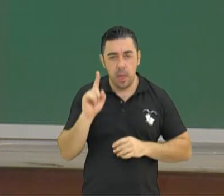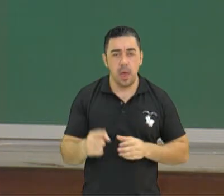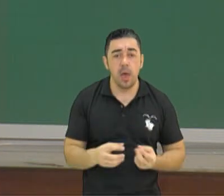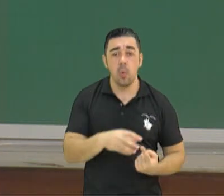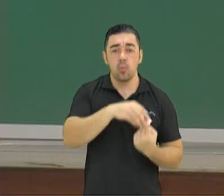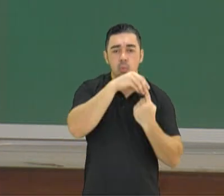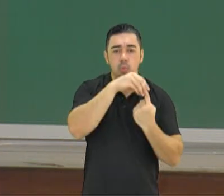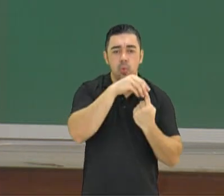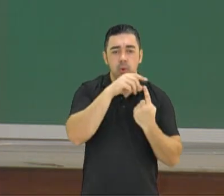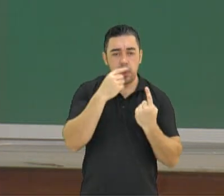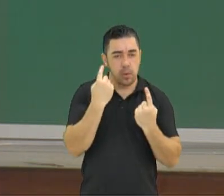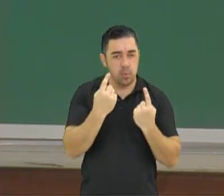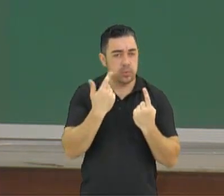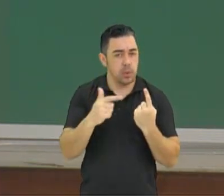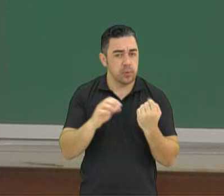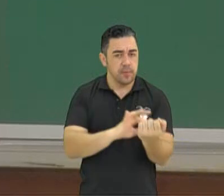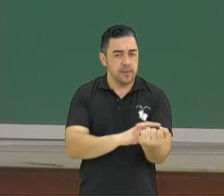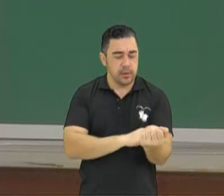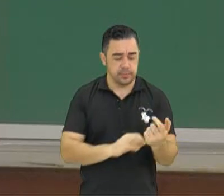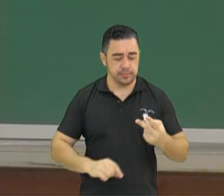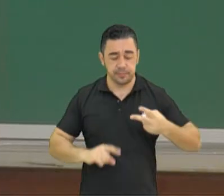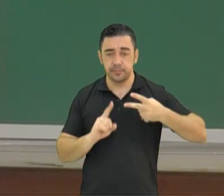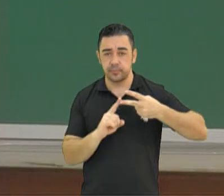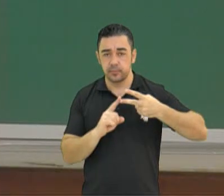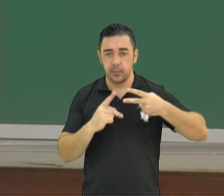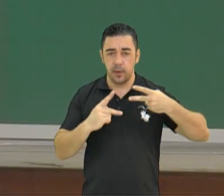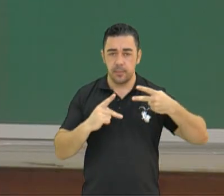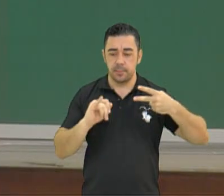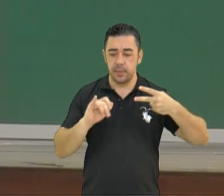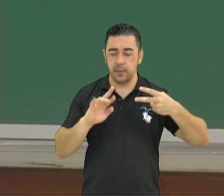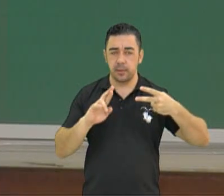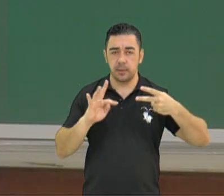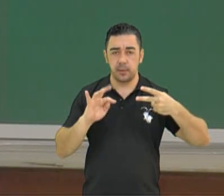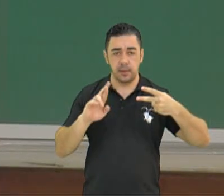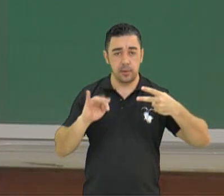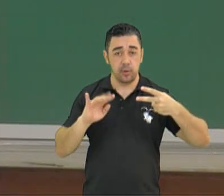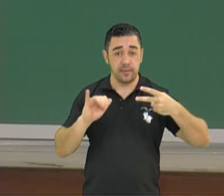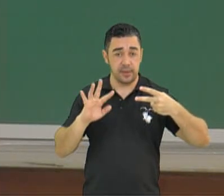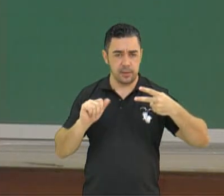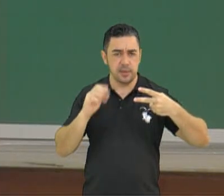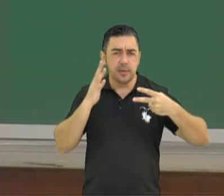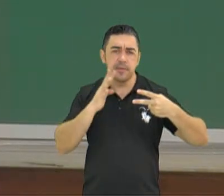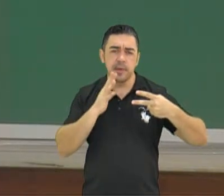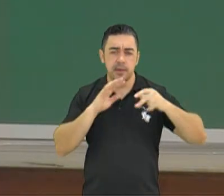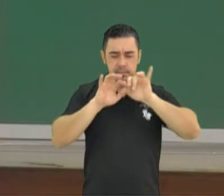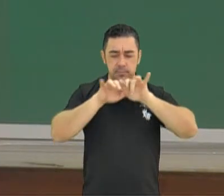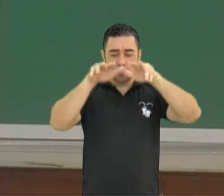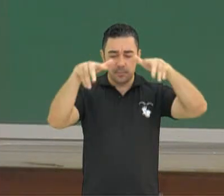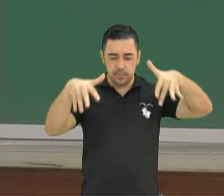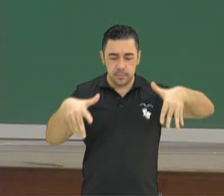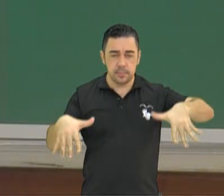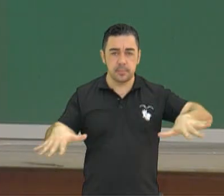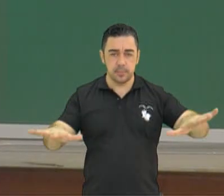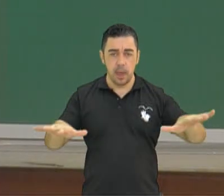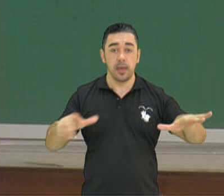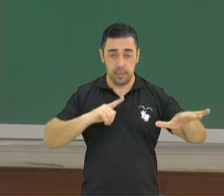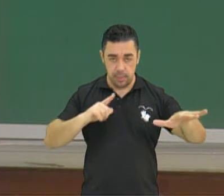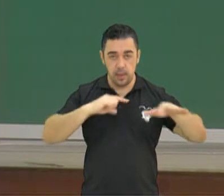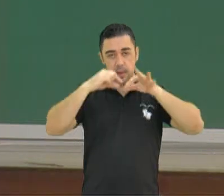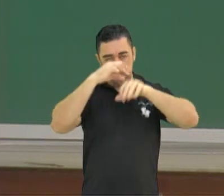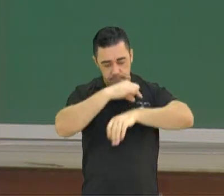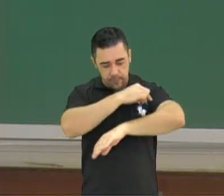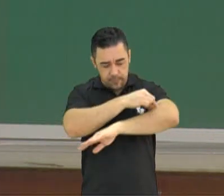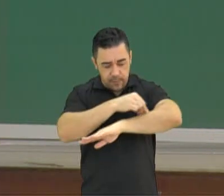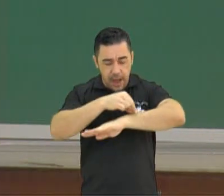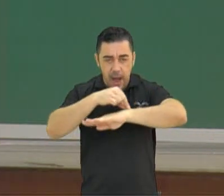plantas avasculares. Depois a gente vai para as pteridófitas, as samambaias, as avencas, elas já são vasculares, então elas